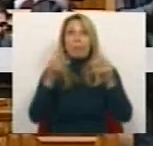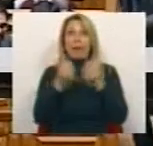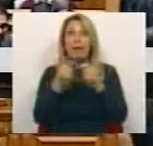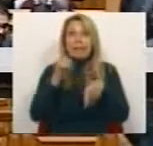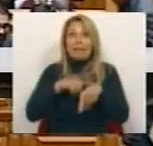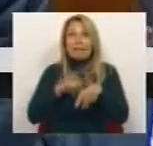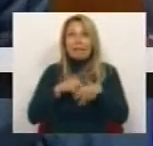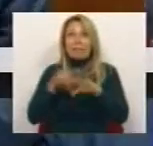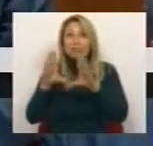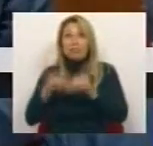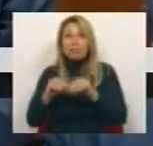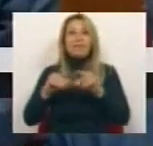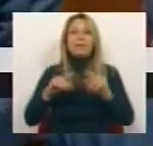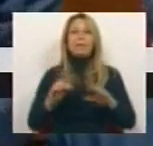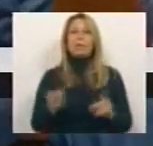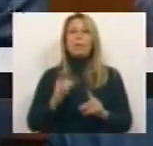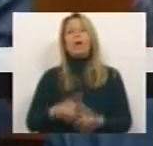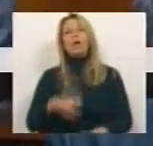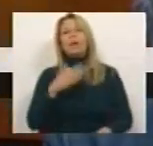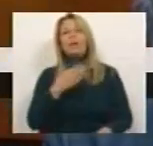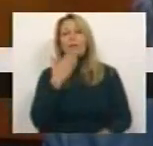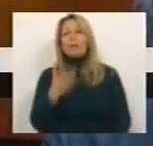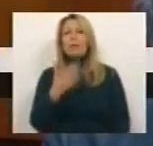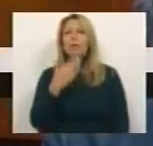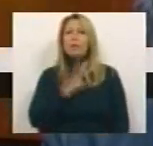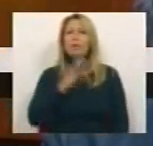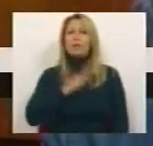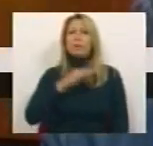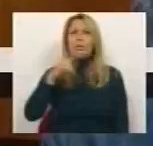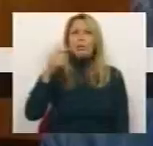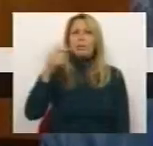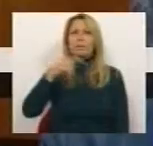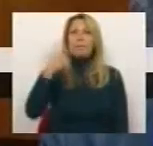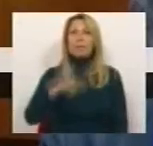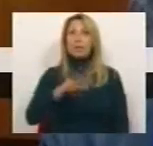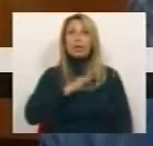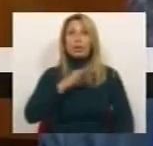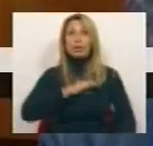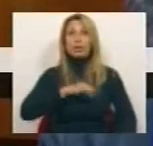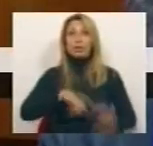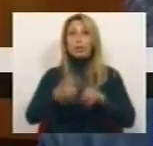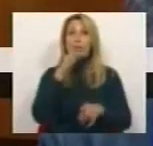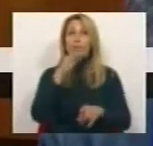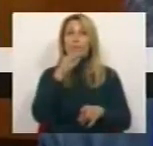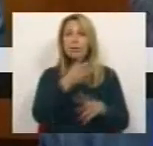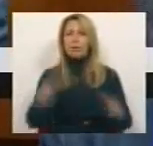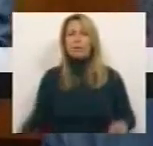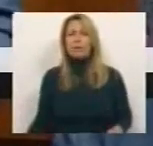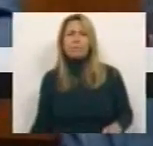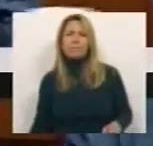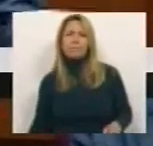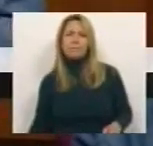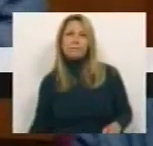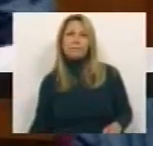Obrigado. Sr. Presidente, muito obrigado, senhoras e senhores deputados. Ao Sr. Deputado Luís Ramos, eu acho que há